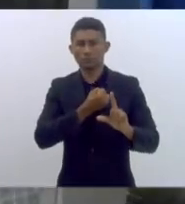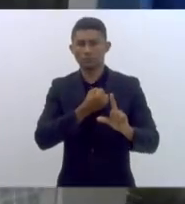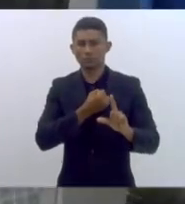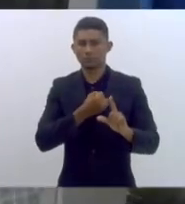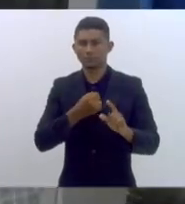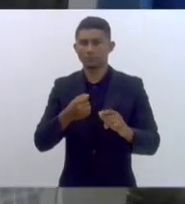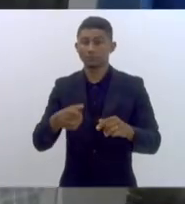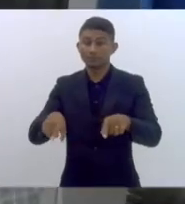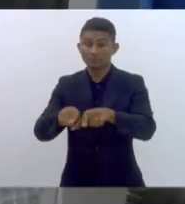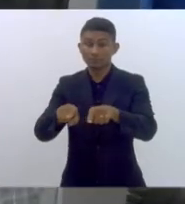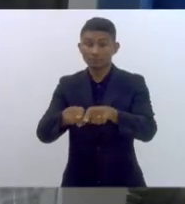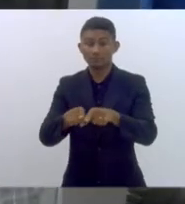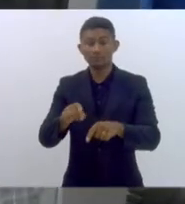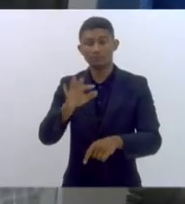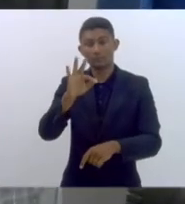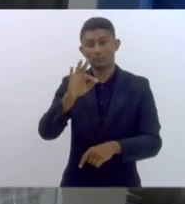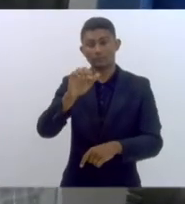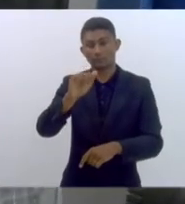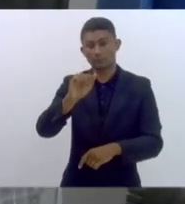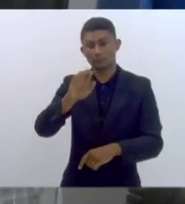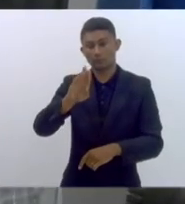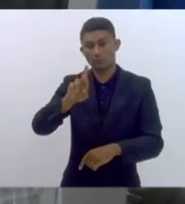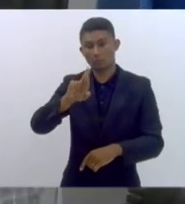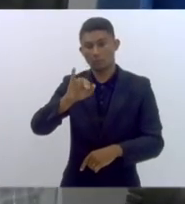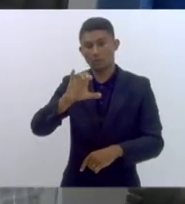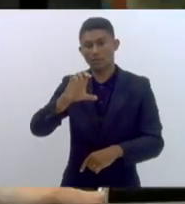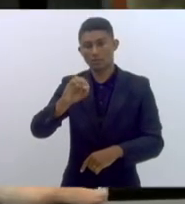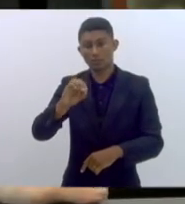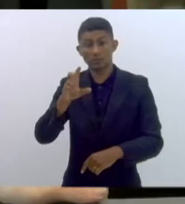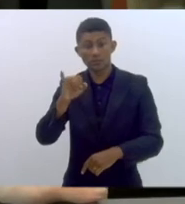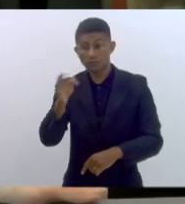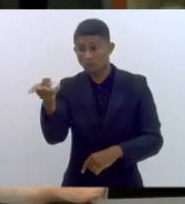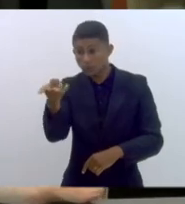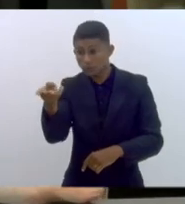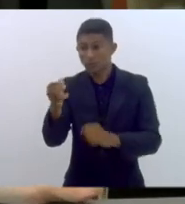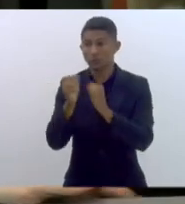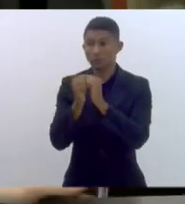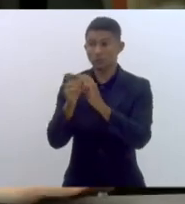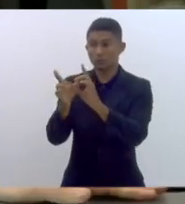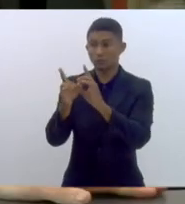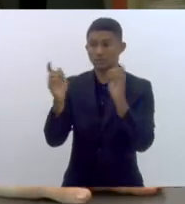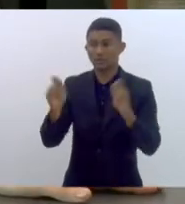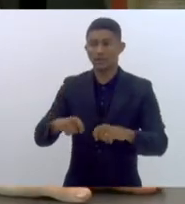com o Fabrício. Se juntasse os dois, talvez a gente achasse a solução do nosso Estado, mas...